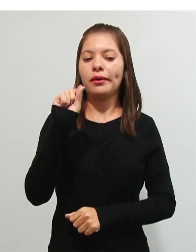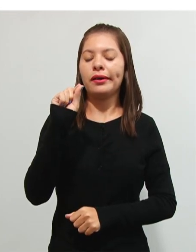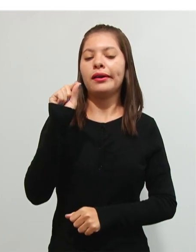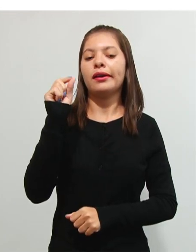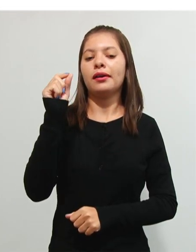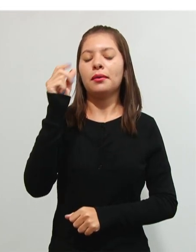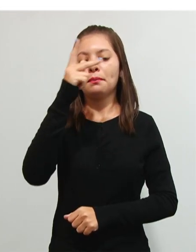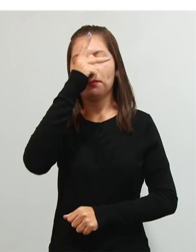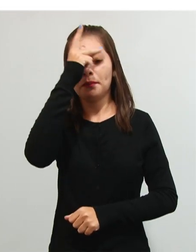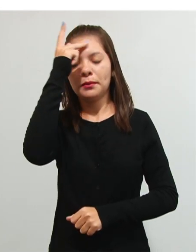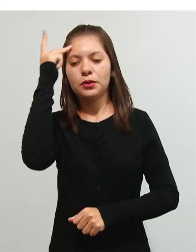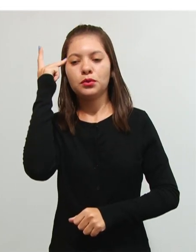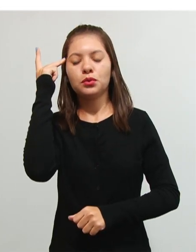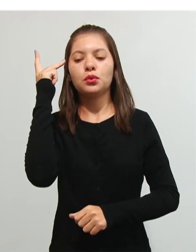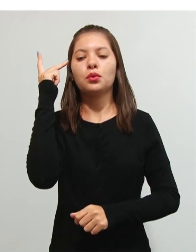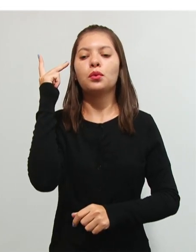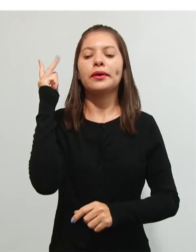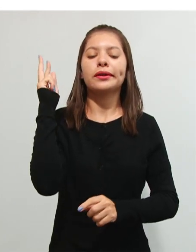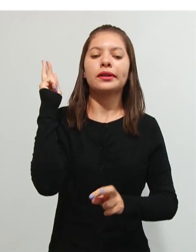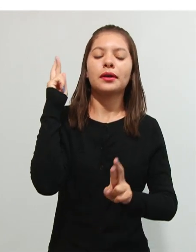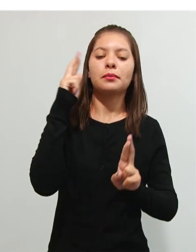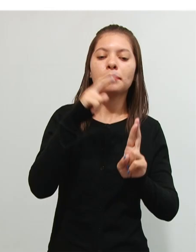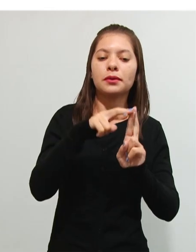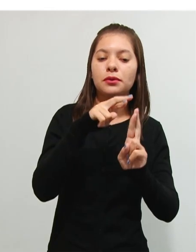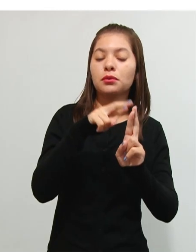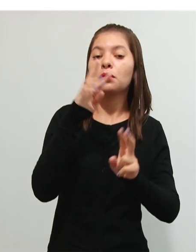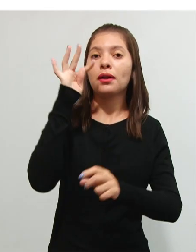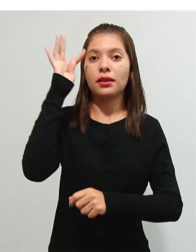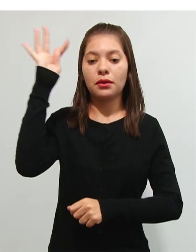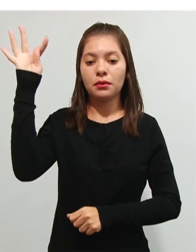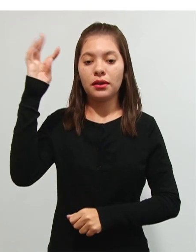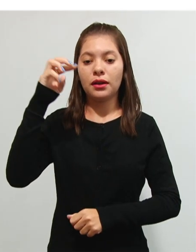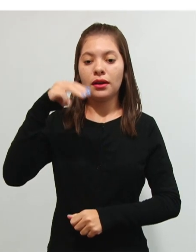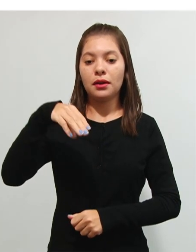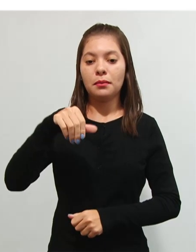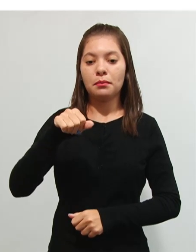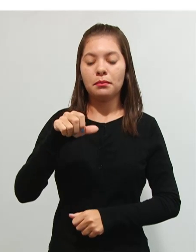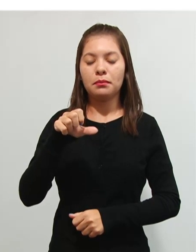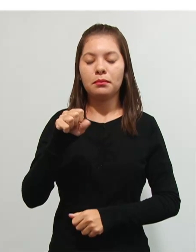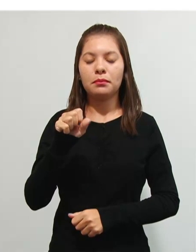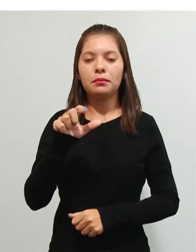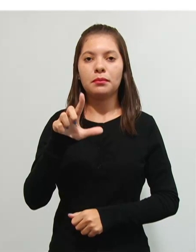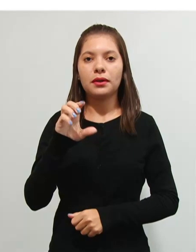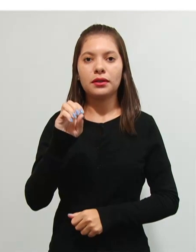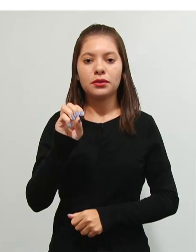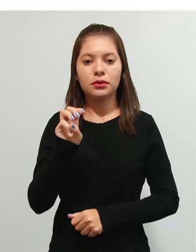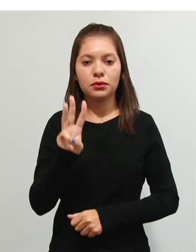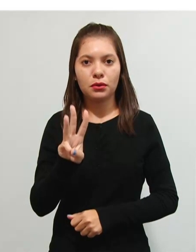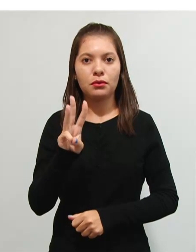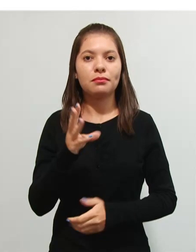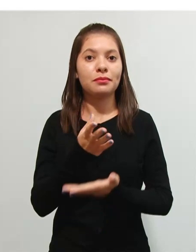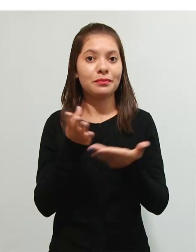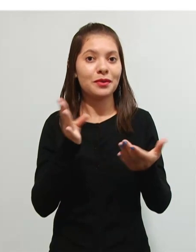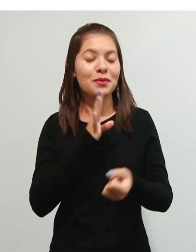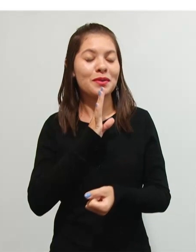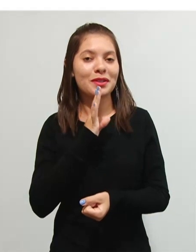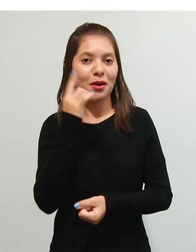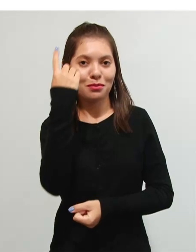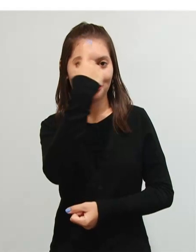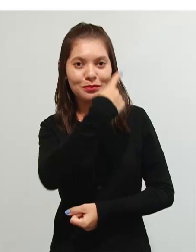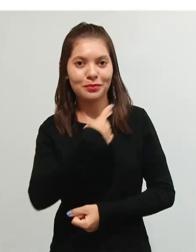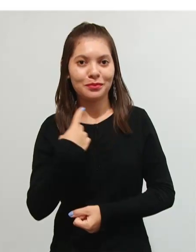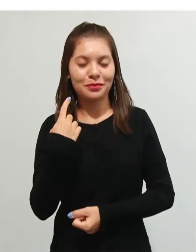assim, representante desta teoria e Maslow também. Só para vocês conhecerem as carinhas deles,